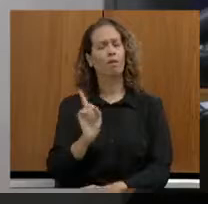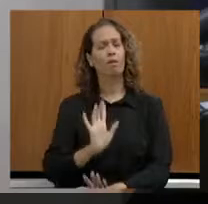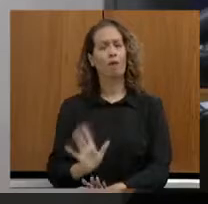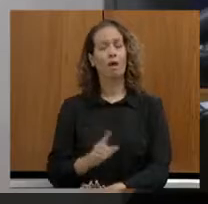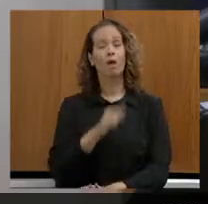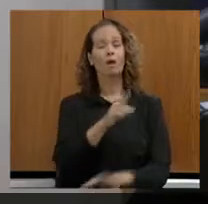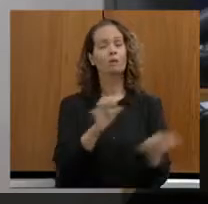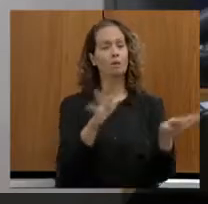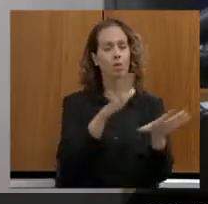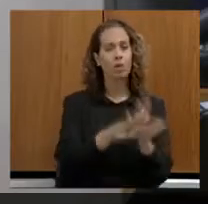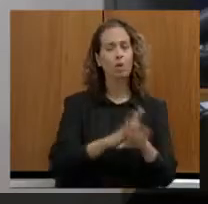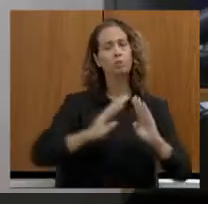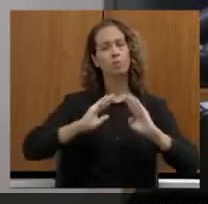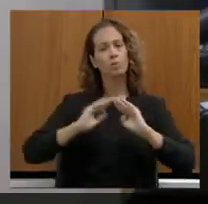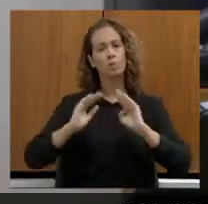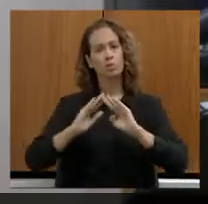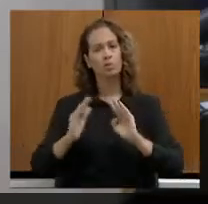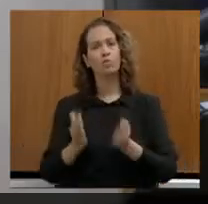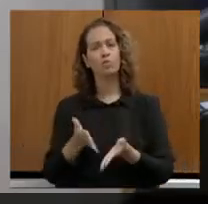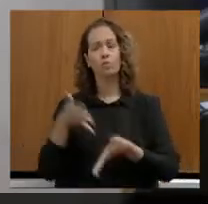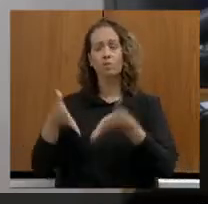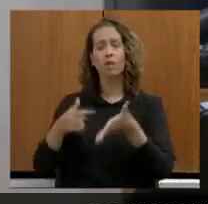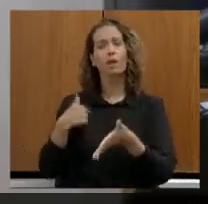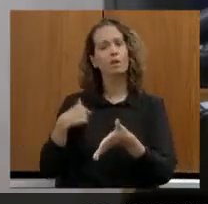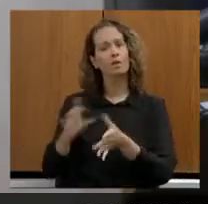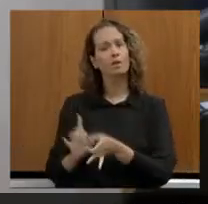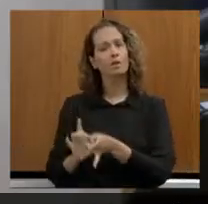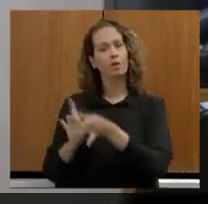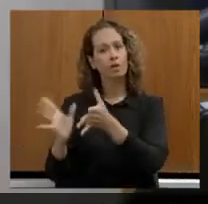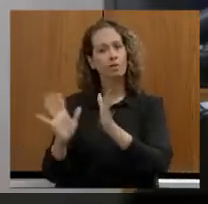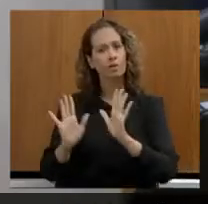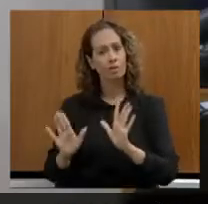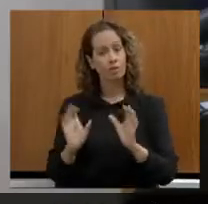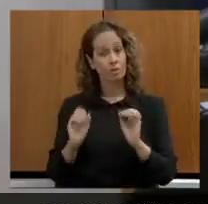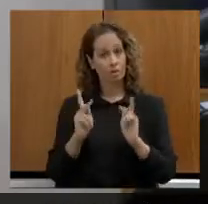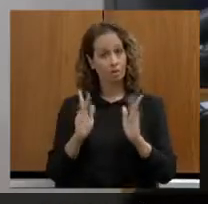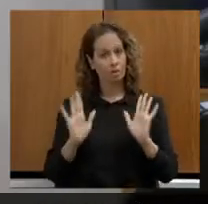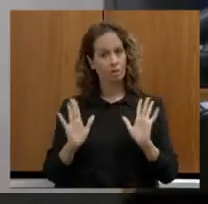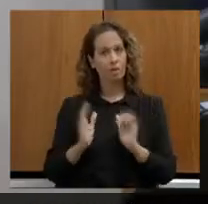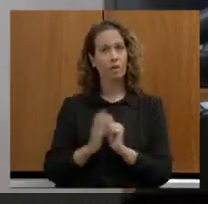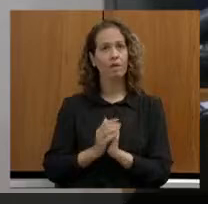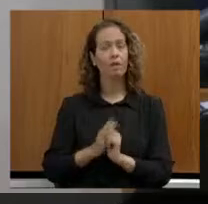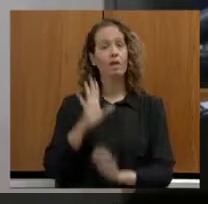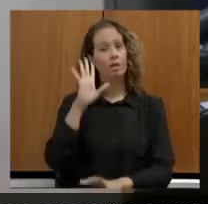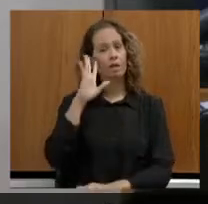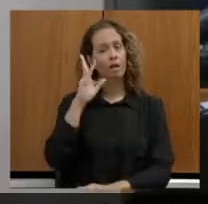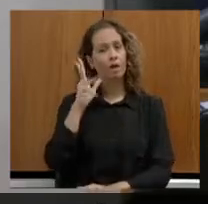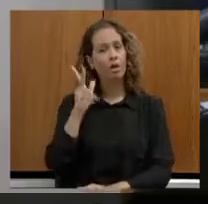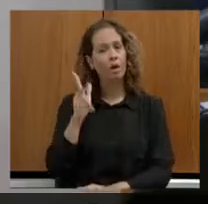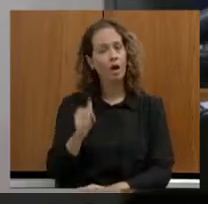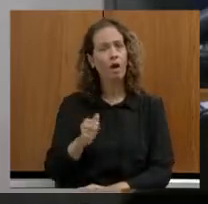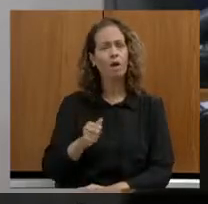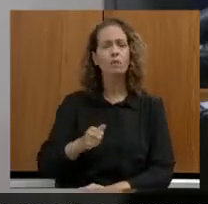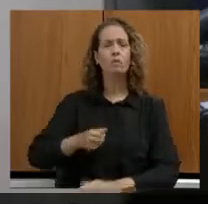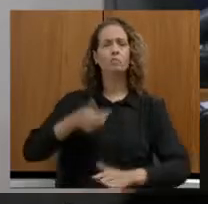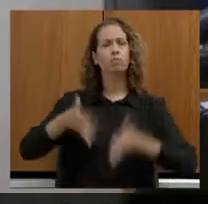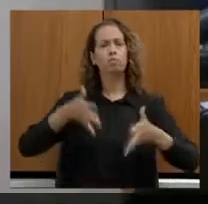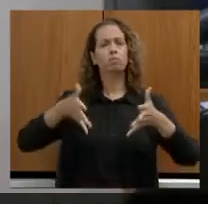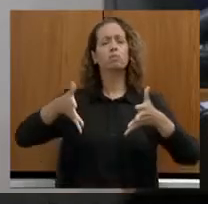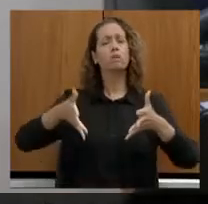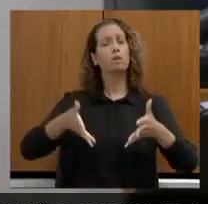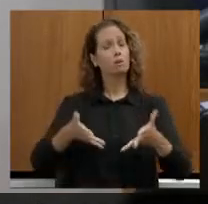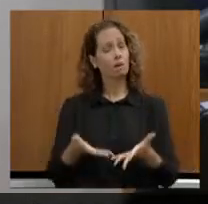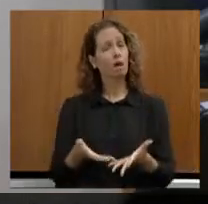fala ele me pediu a palavra e eu consegui a palavra ele não foi uma parte também acho que o Tom tá o Tom está o som